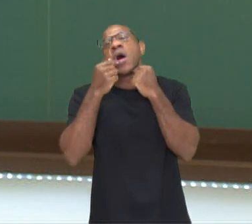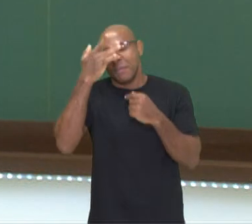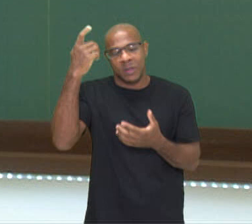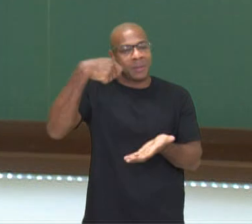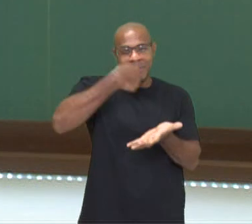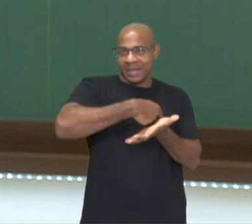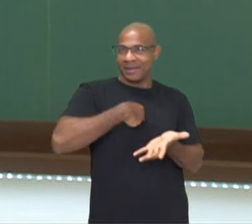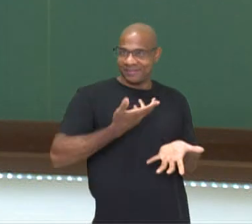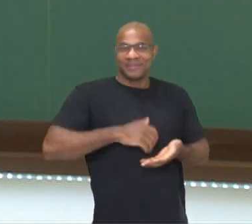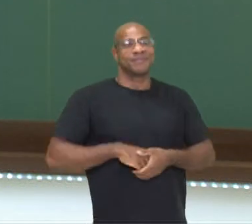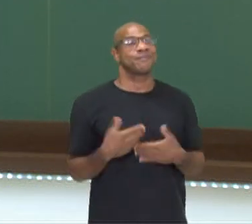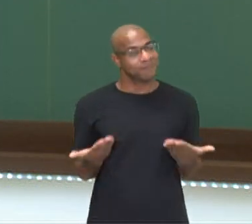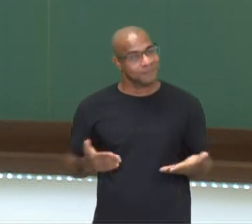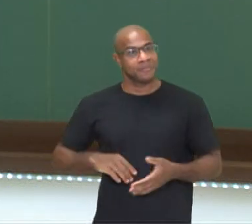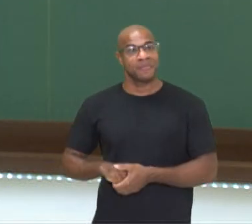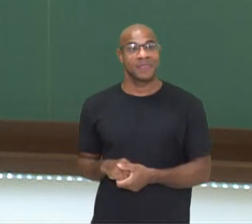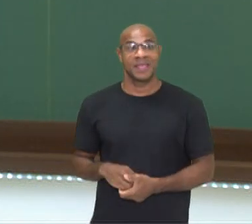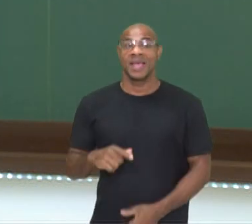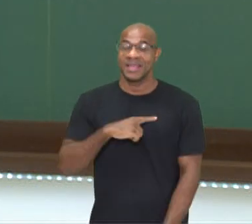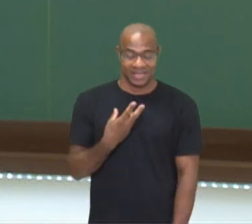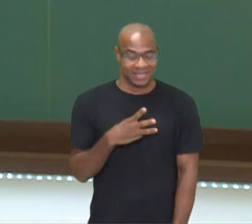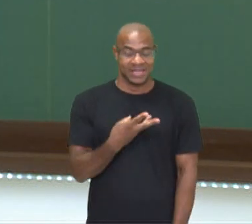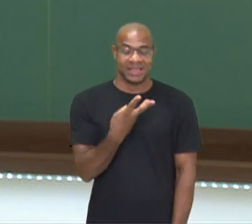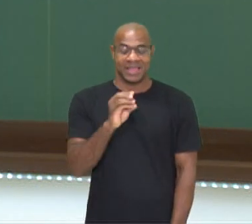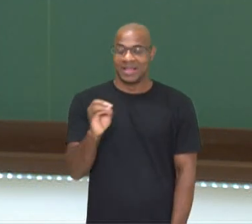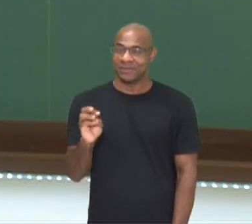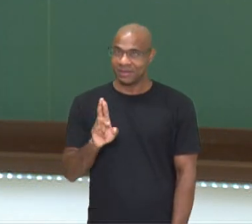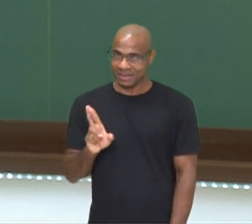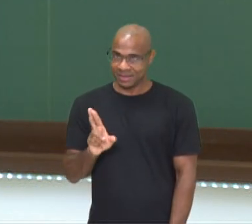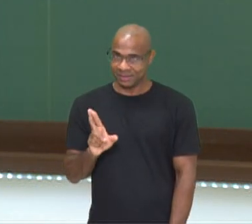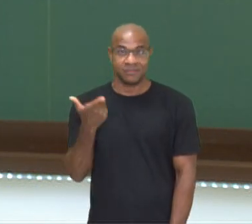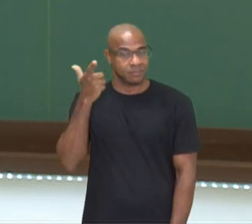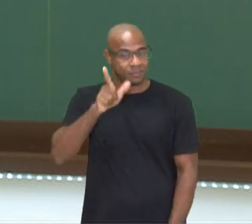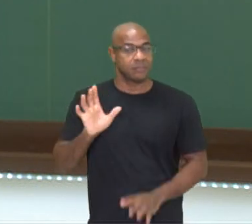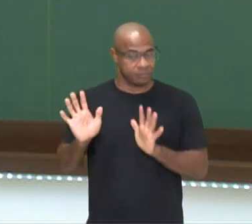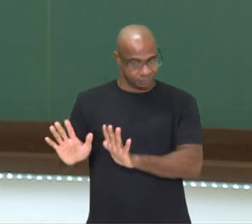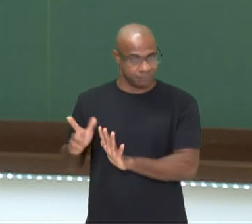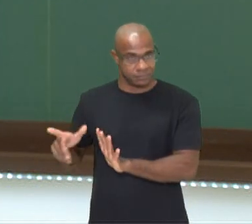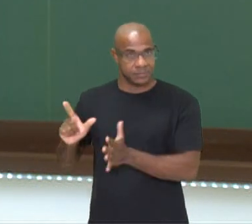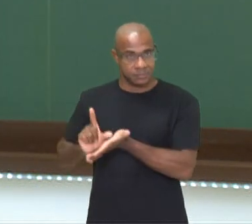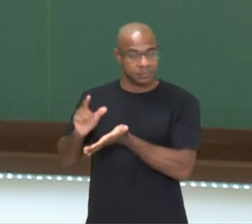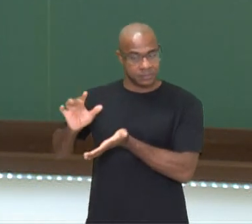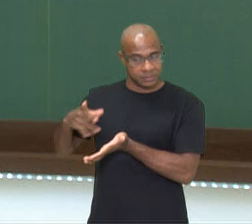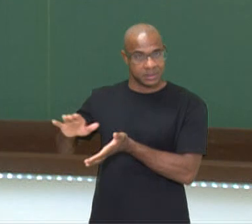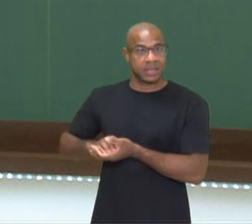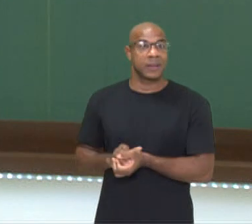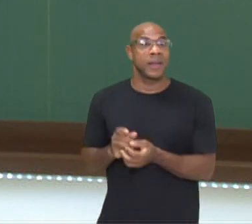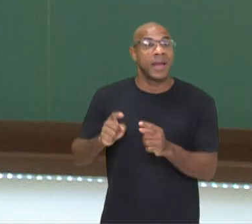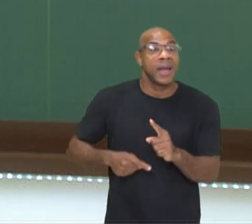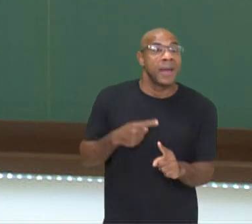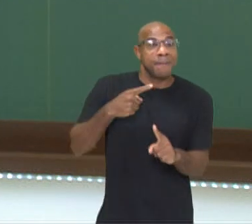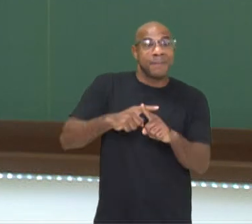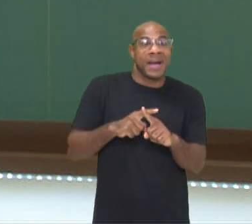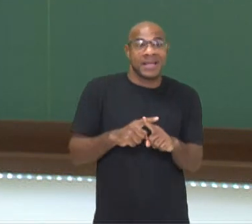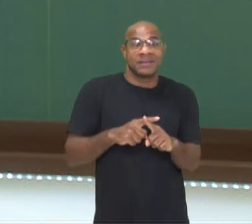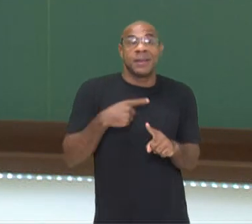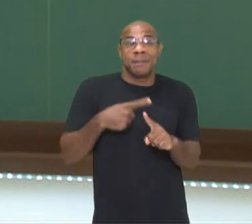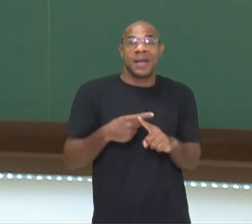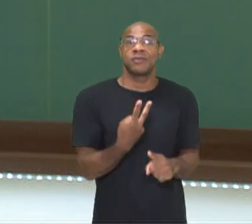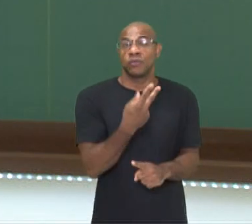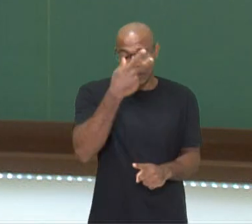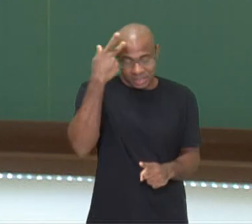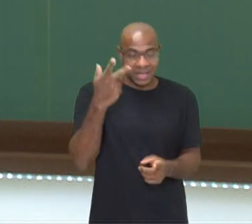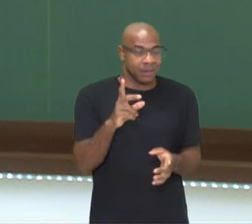agora. Ela tem 300 reais de ganhos, mas isso aqui que aconteceu agora, são 2 clientes por sábado que